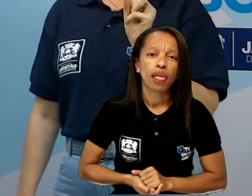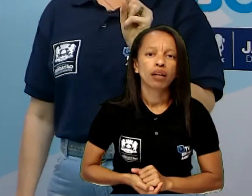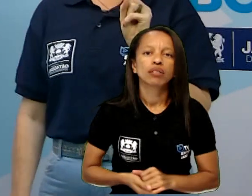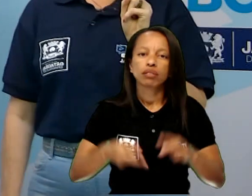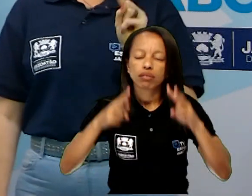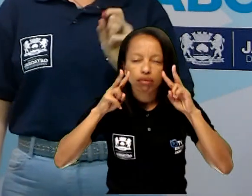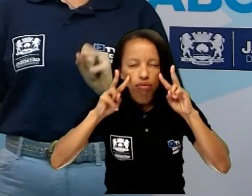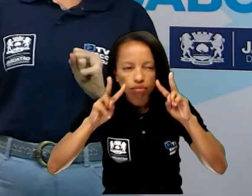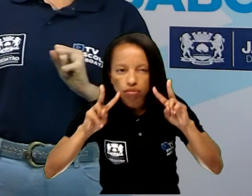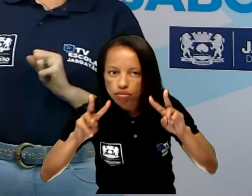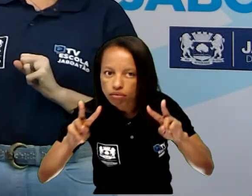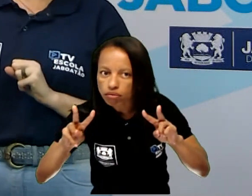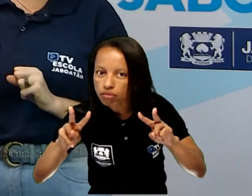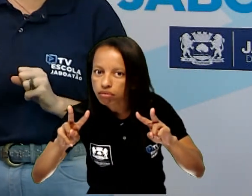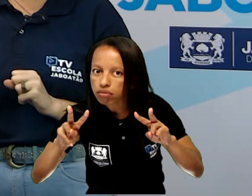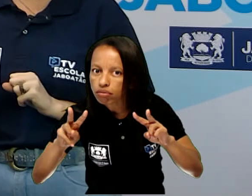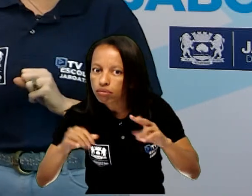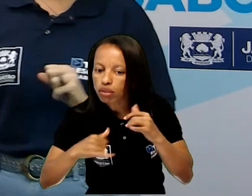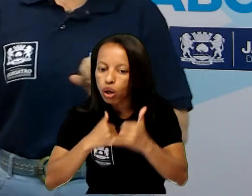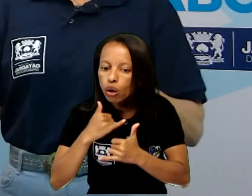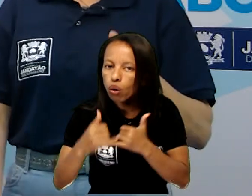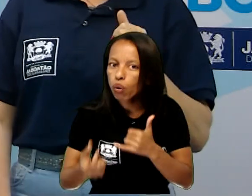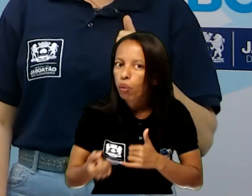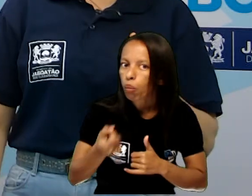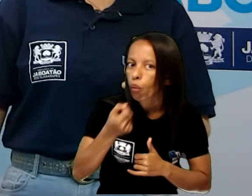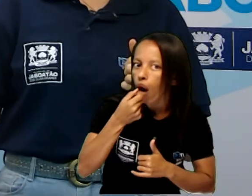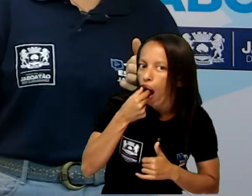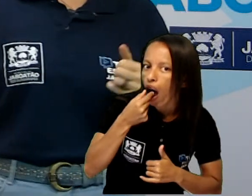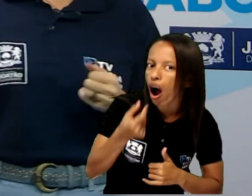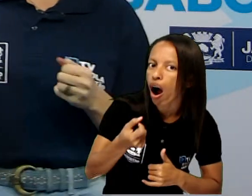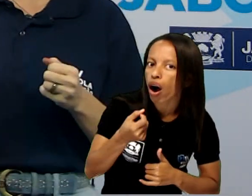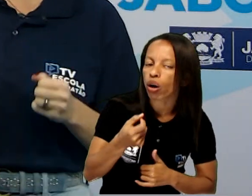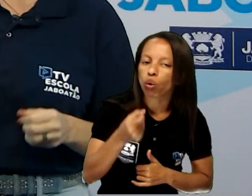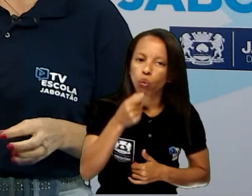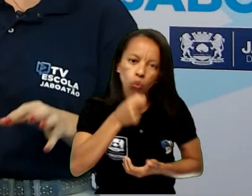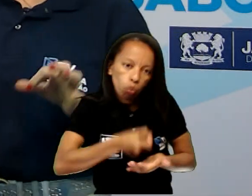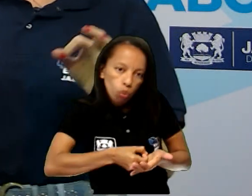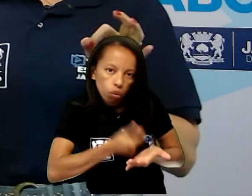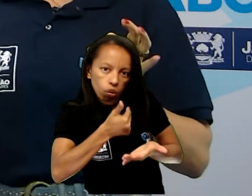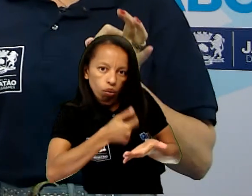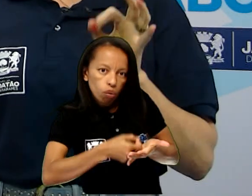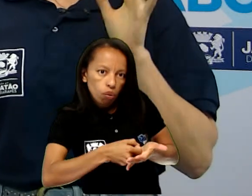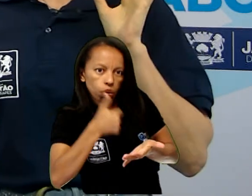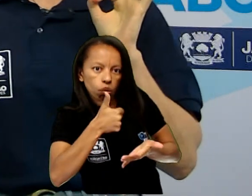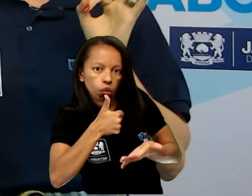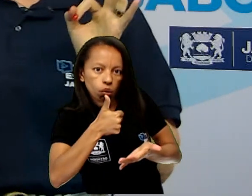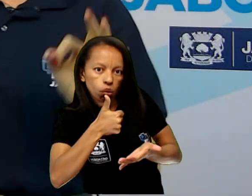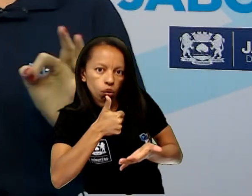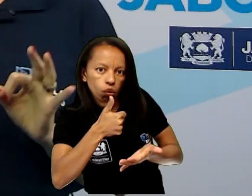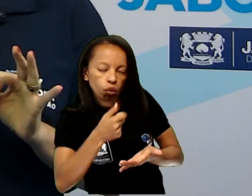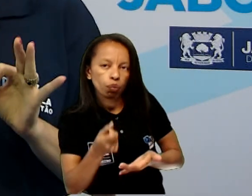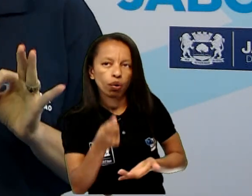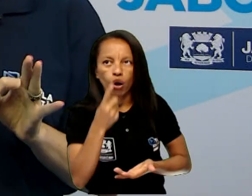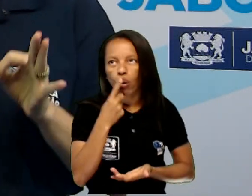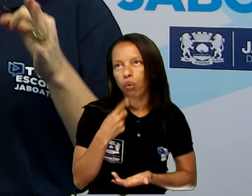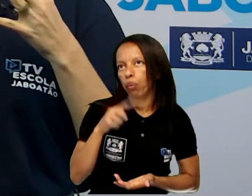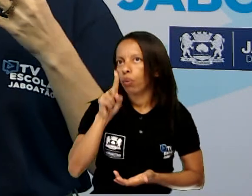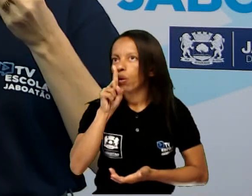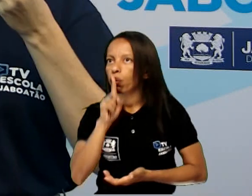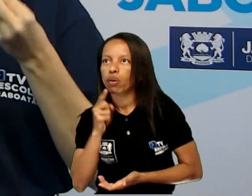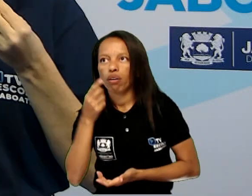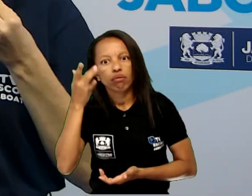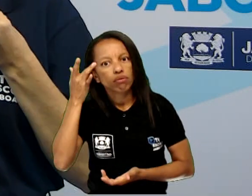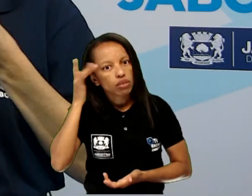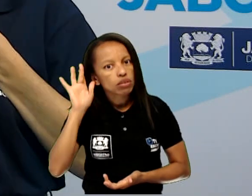Monitório que você bota na sua boca. Pode ser uma bolinha de gude. Pode ser até um pirulito, se você não